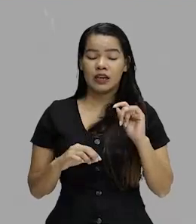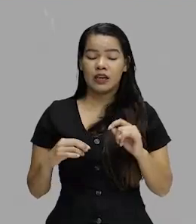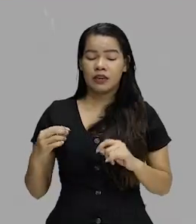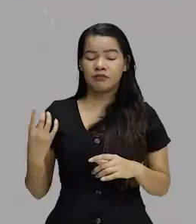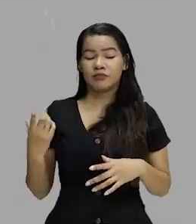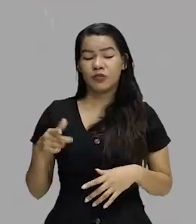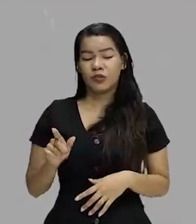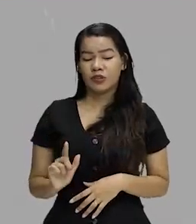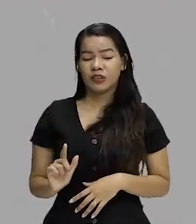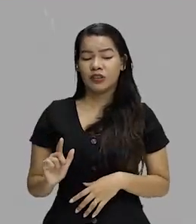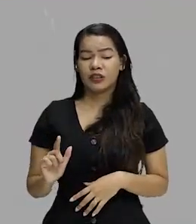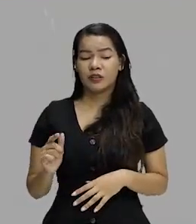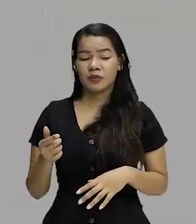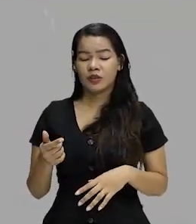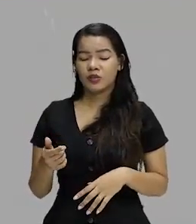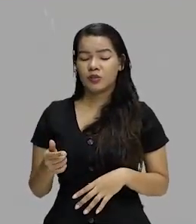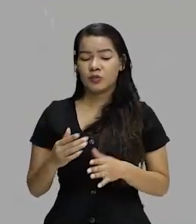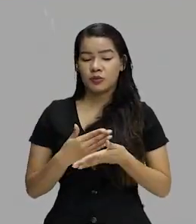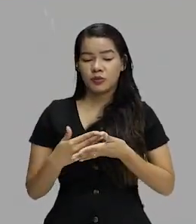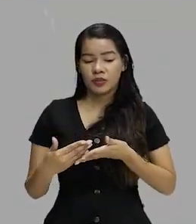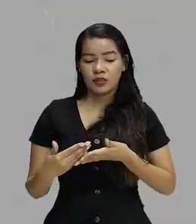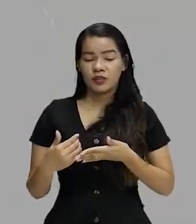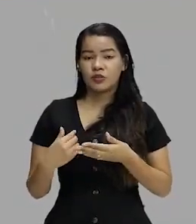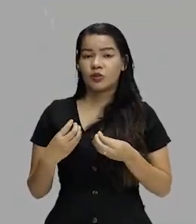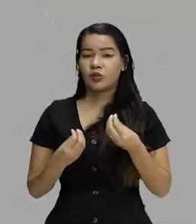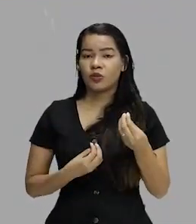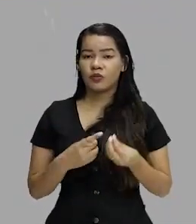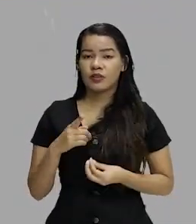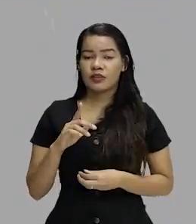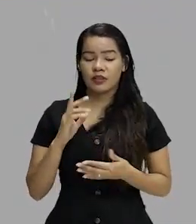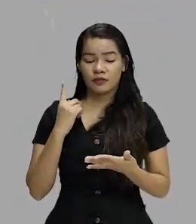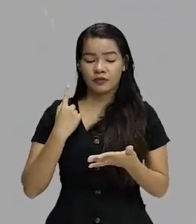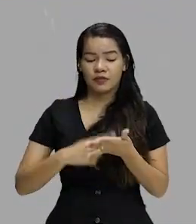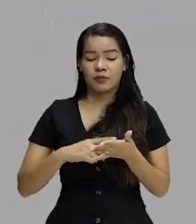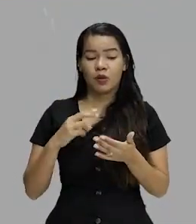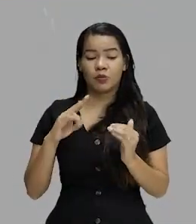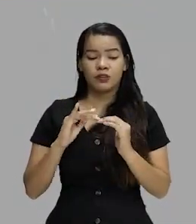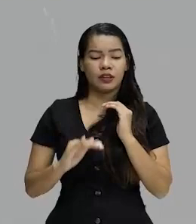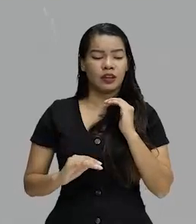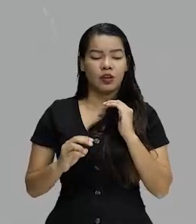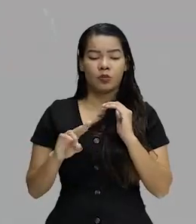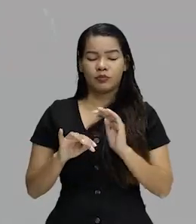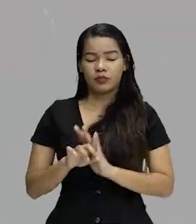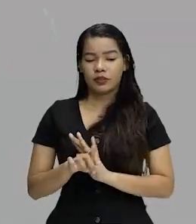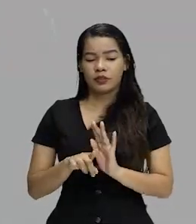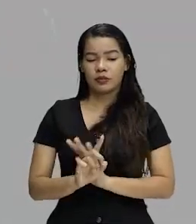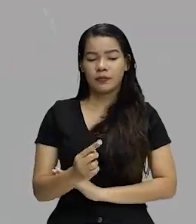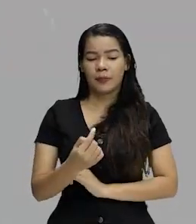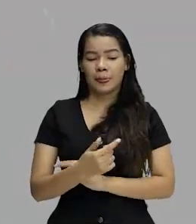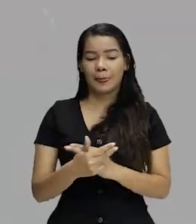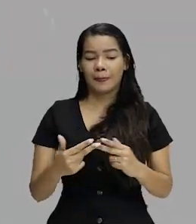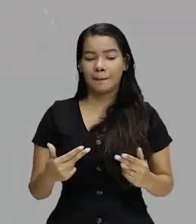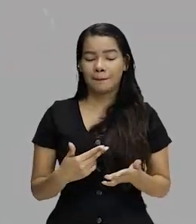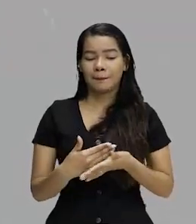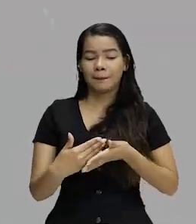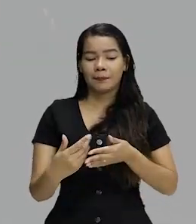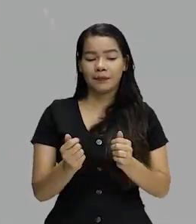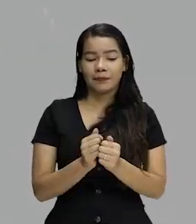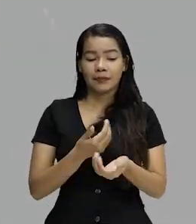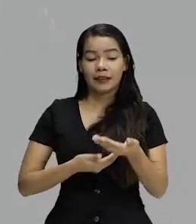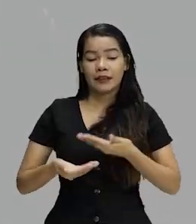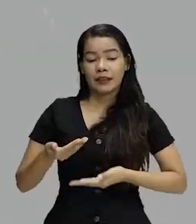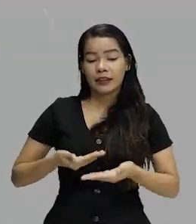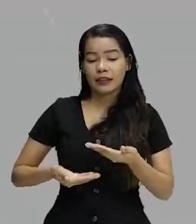princípio de como você afirma, como você nega e como você pergunta alguma coisa, partindo das interações